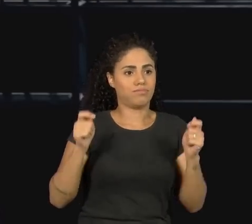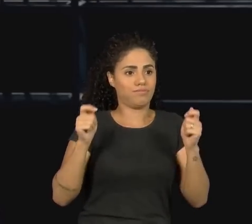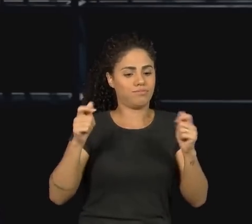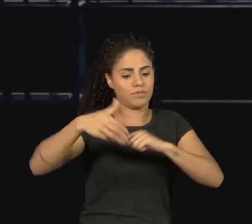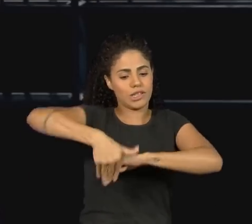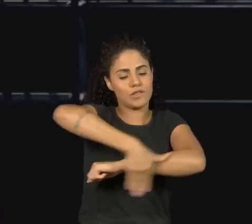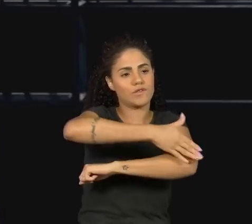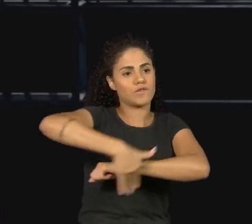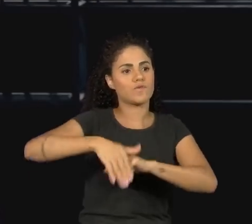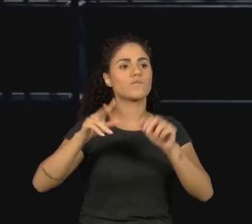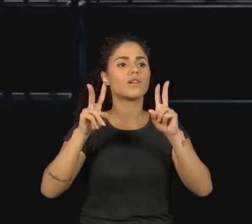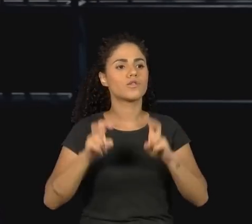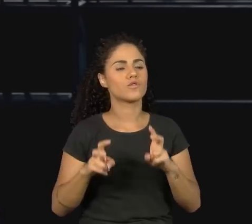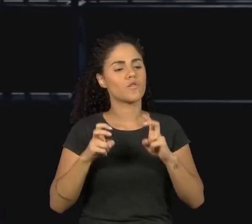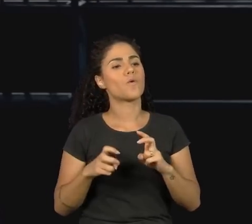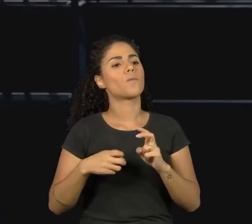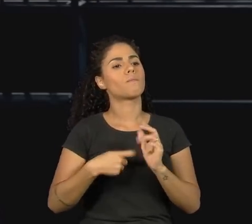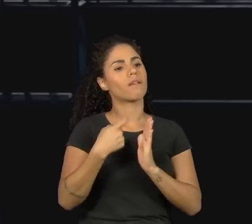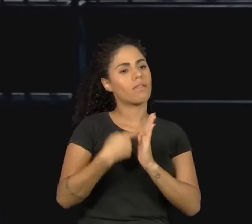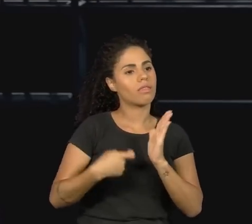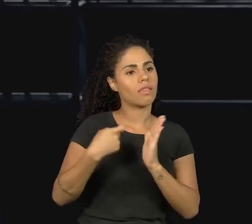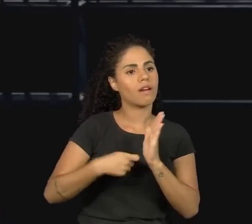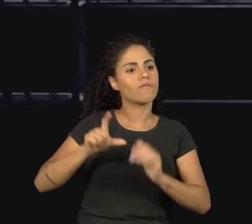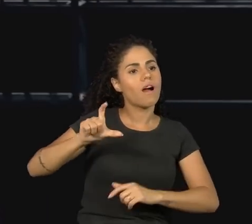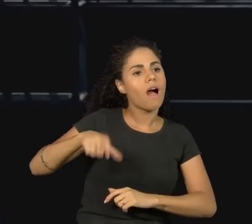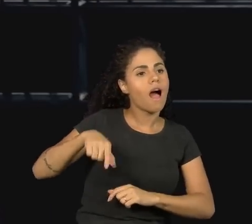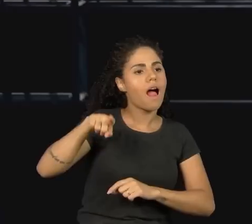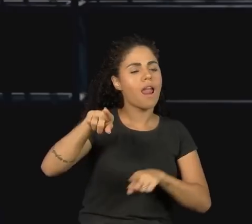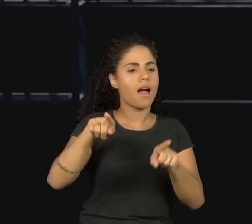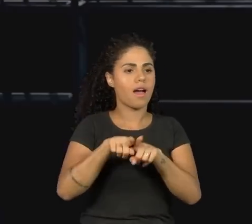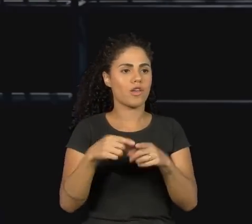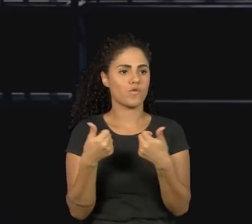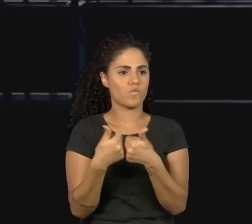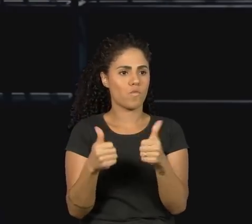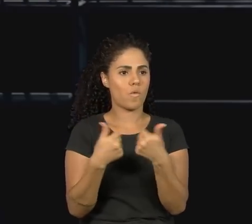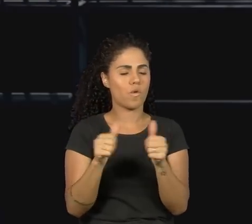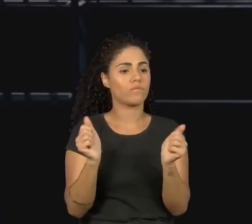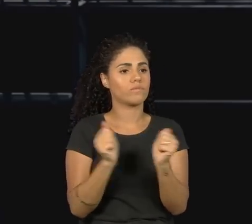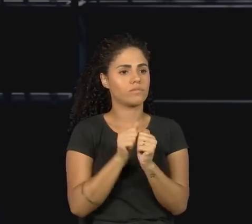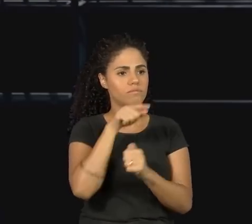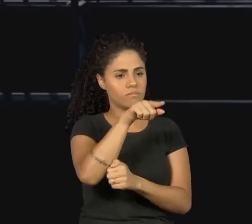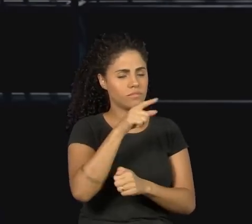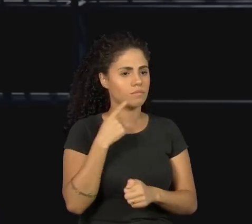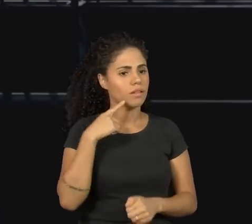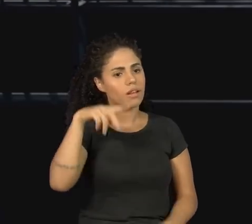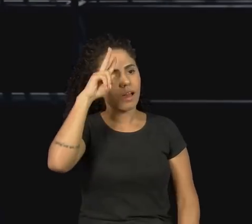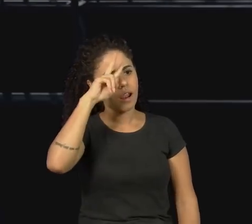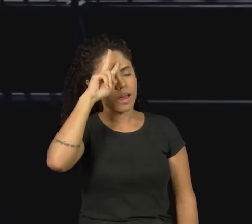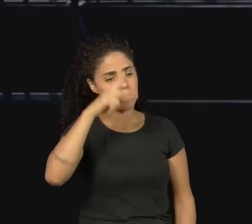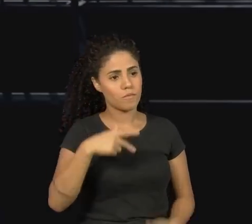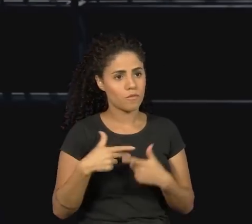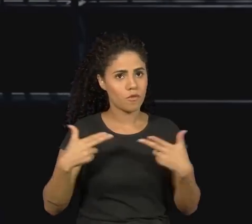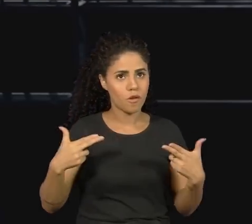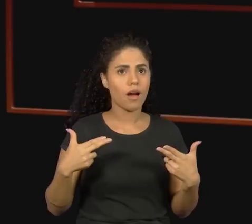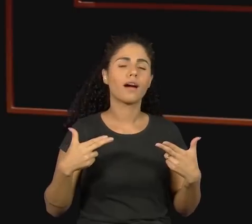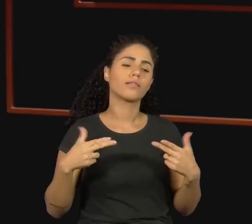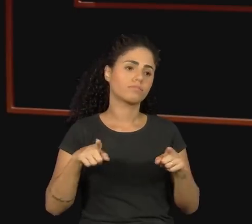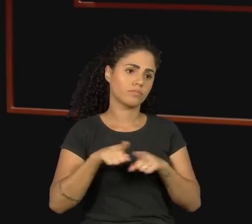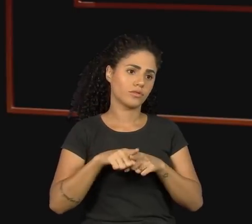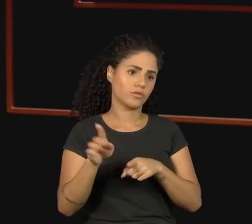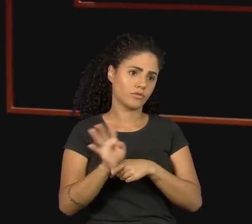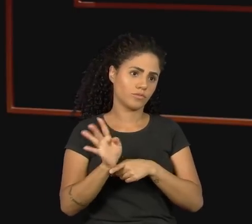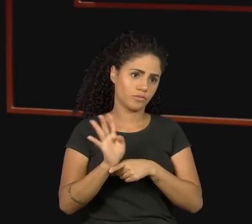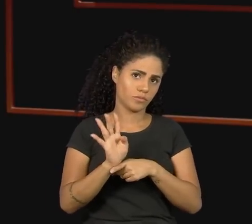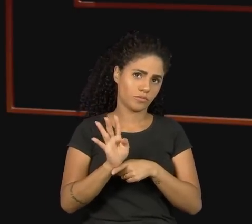né? A questão da tarifa dos ônibus e tal, você e a Ítala Nandi resgataram o polêmico filme Prata Palomares, do